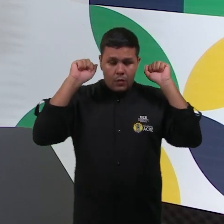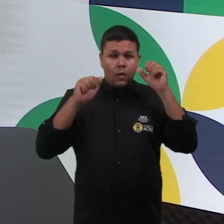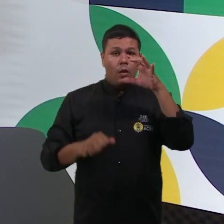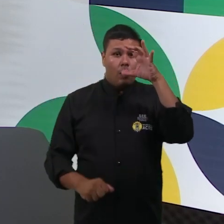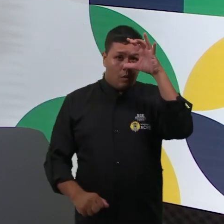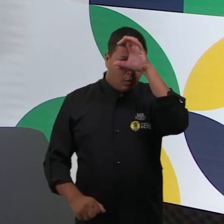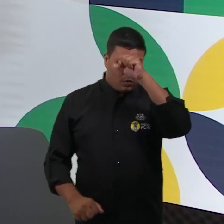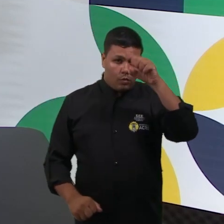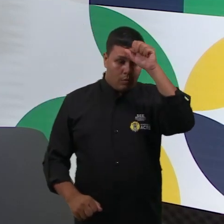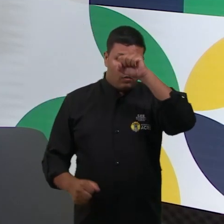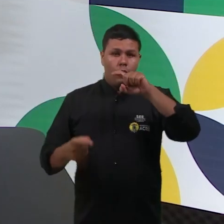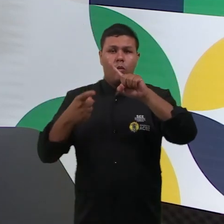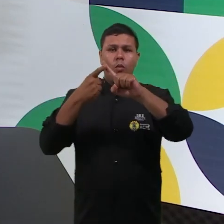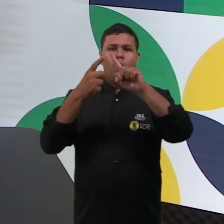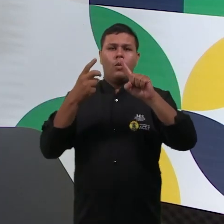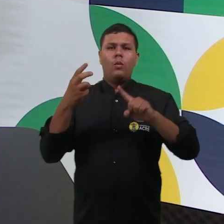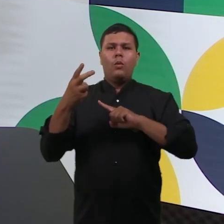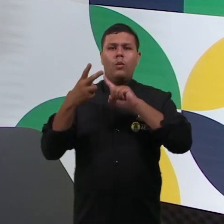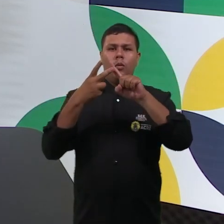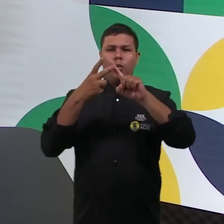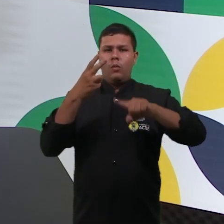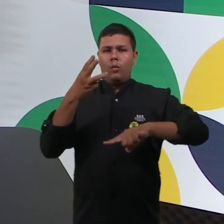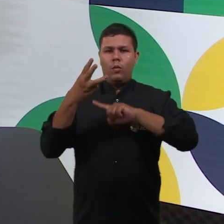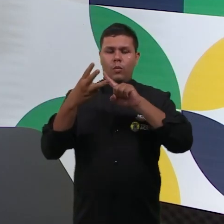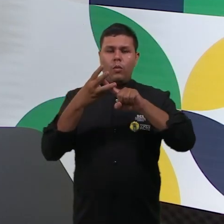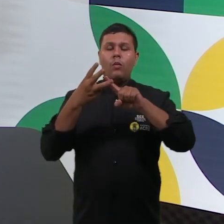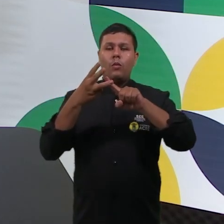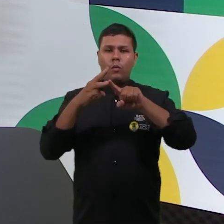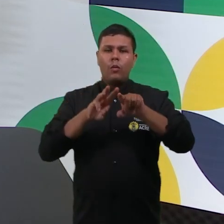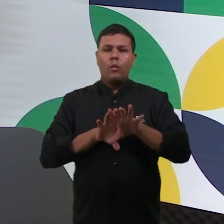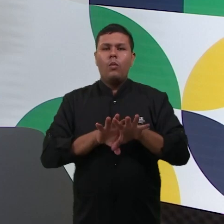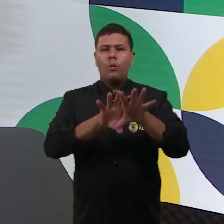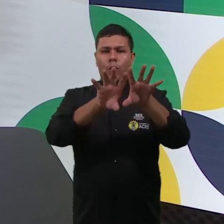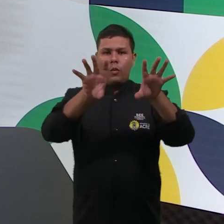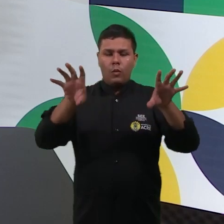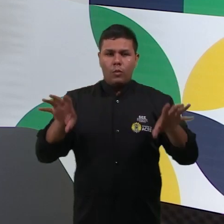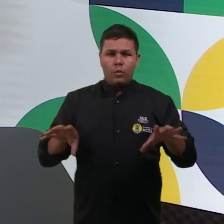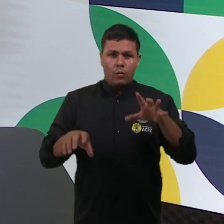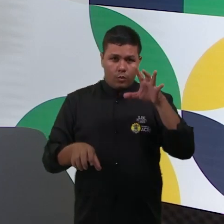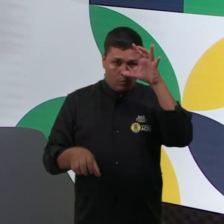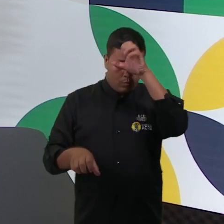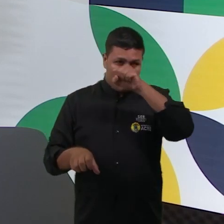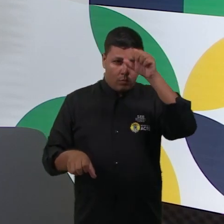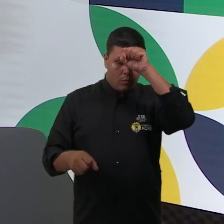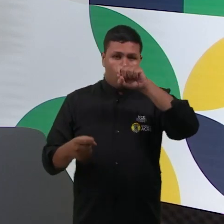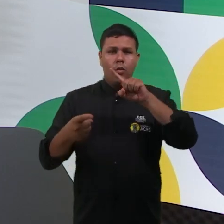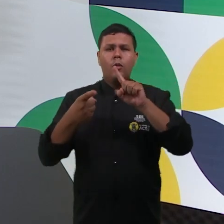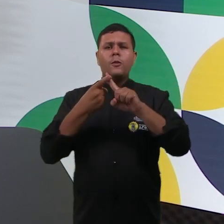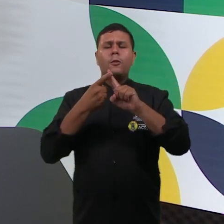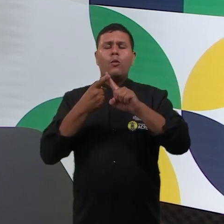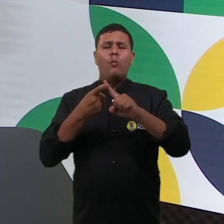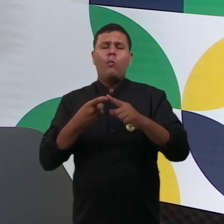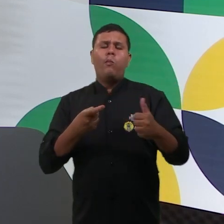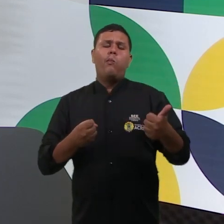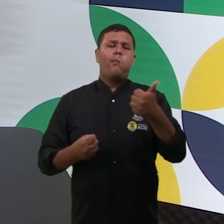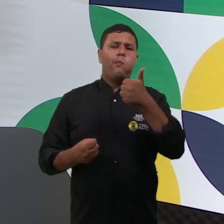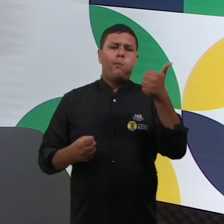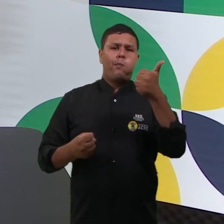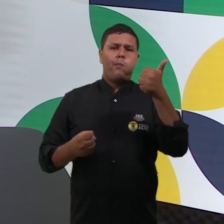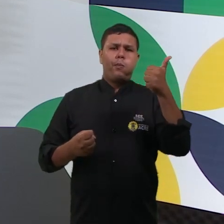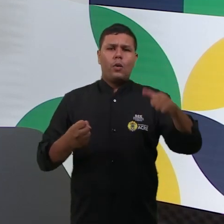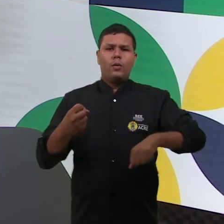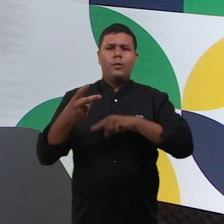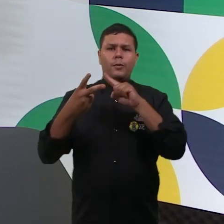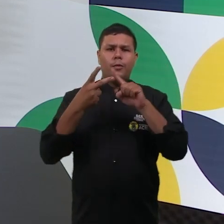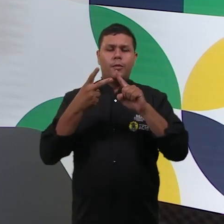aprender os 3 segmentos, as 3 divisões. Nós vamos aprender sobre o setor primário, nós vamos aprender um pouco sobre o